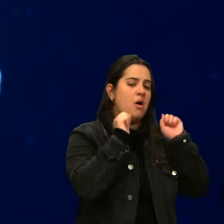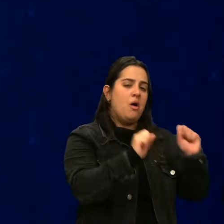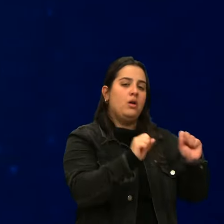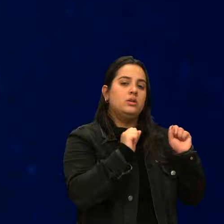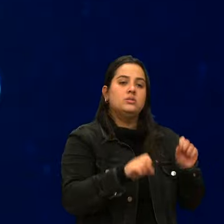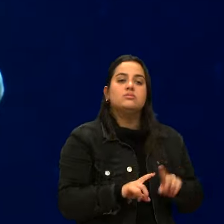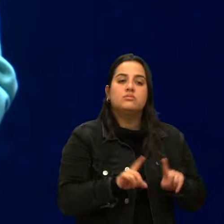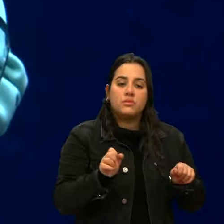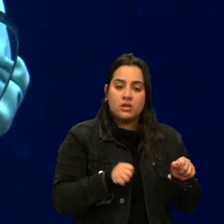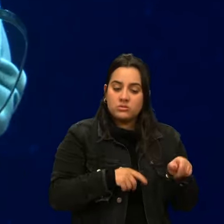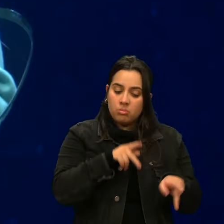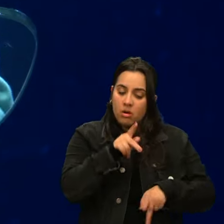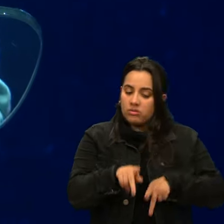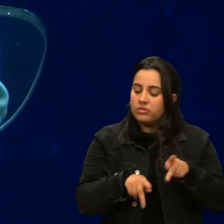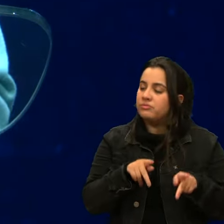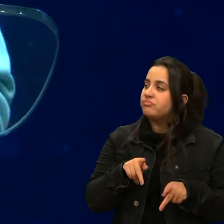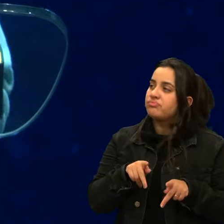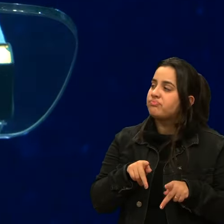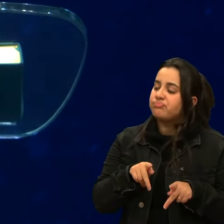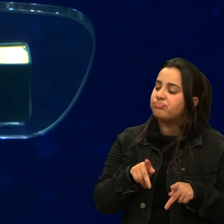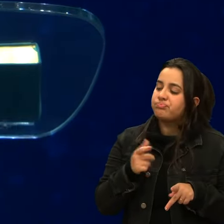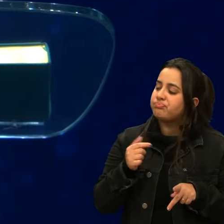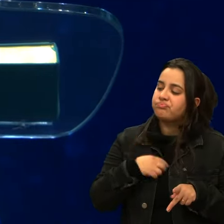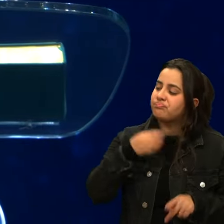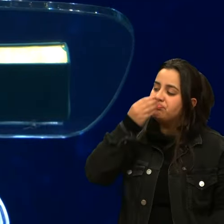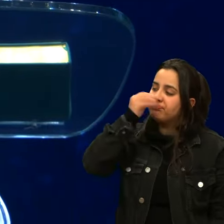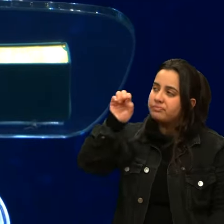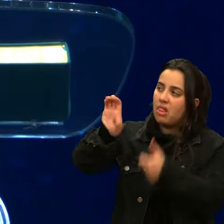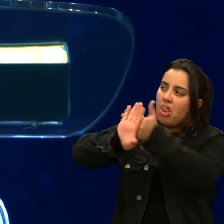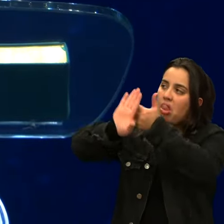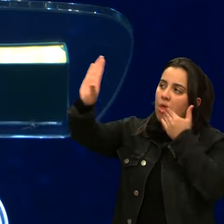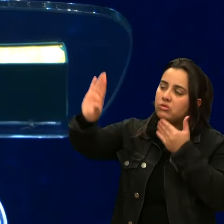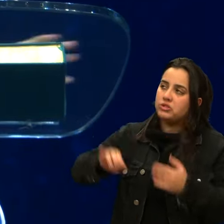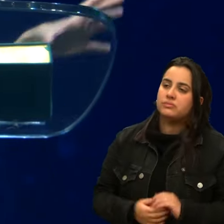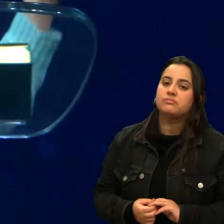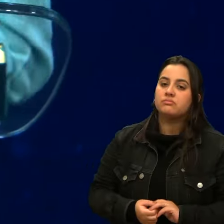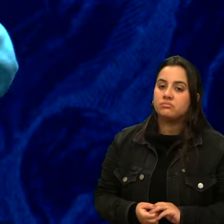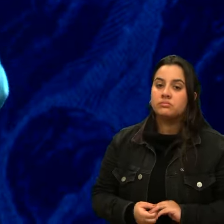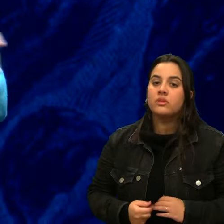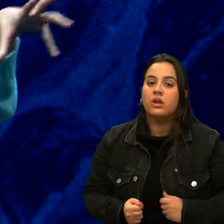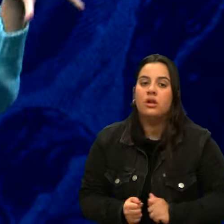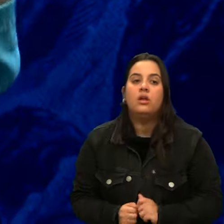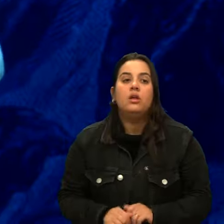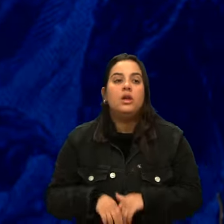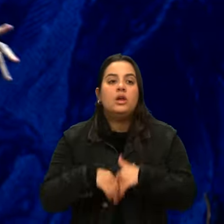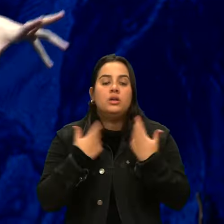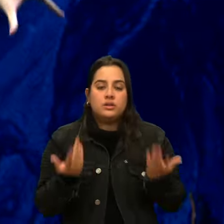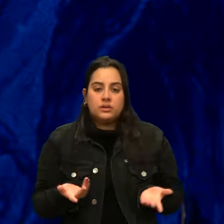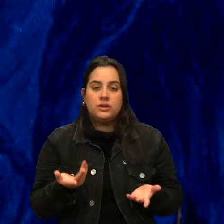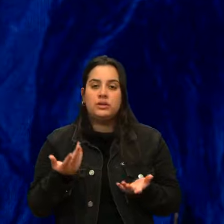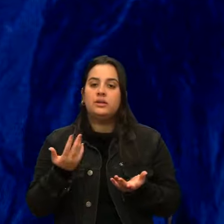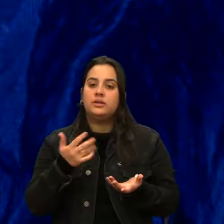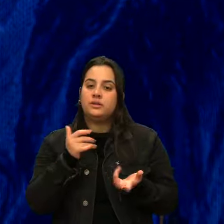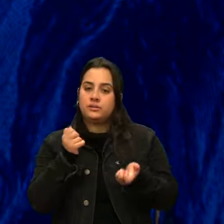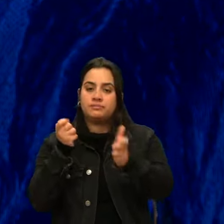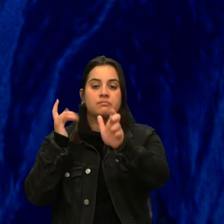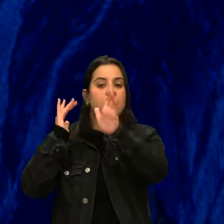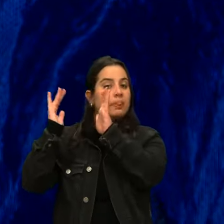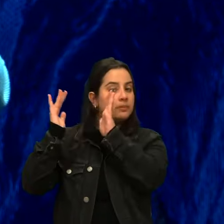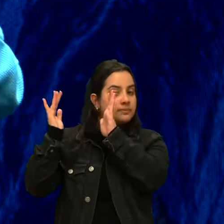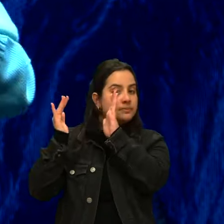ainda assim eles decidiram que eles queriam continuar longe de Deus. E aí, perto desse tempo, perto do ano